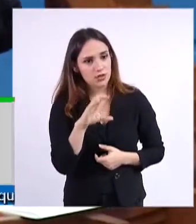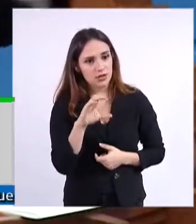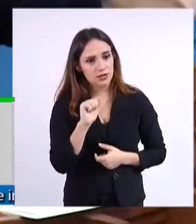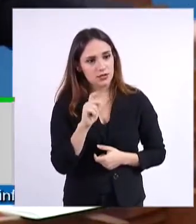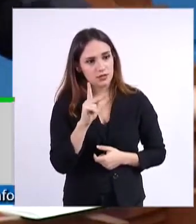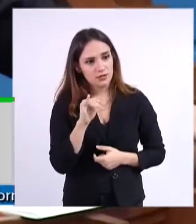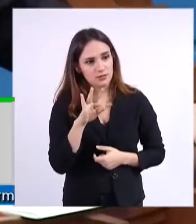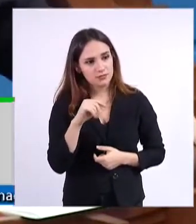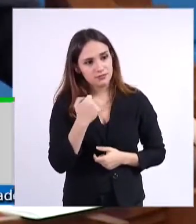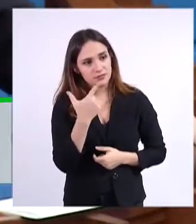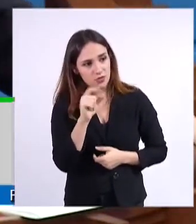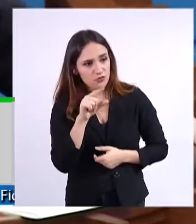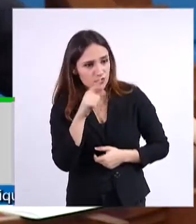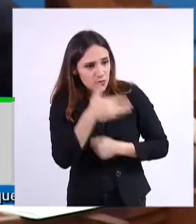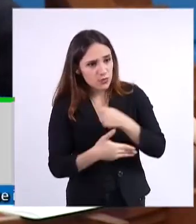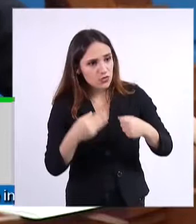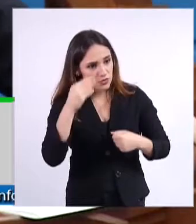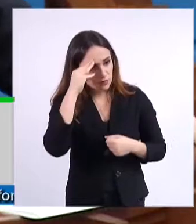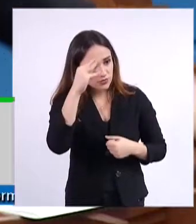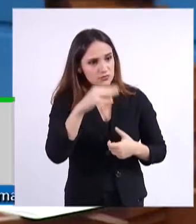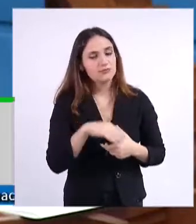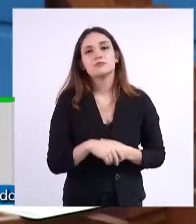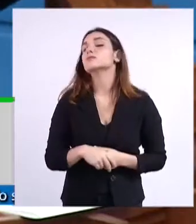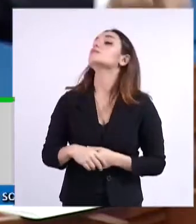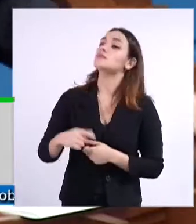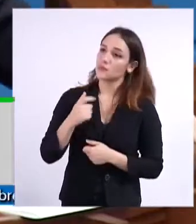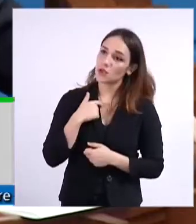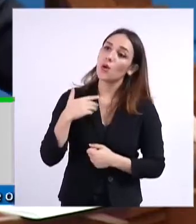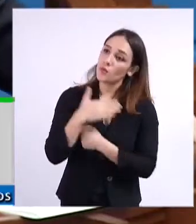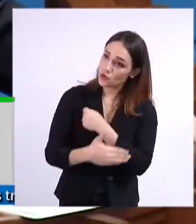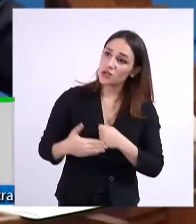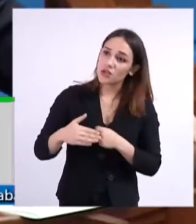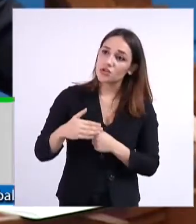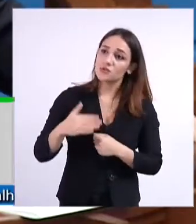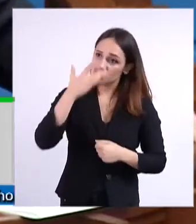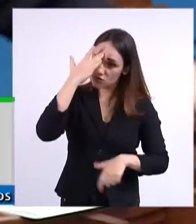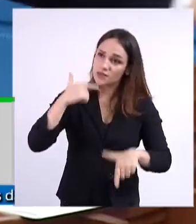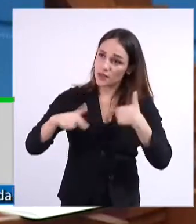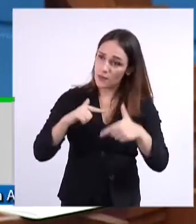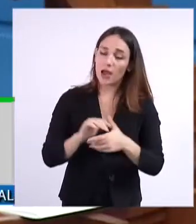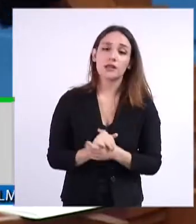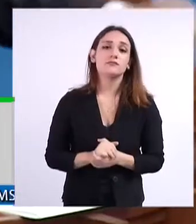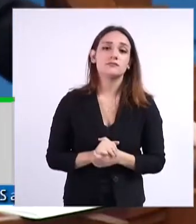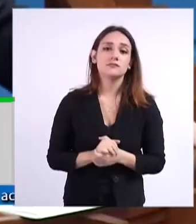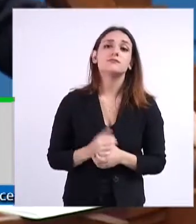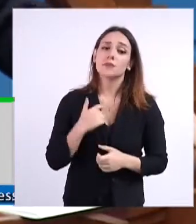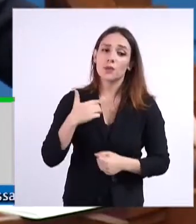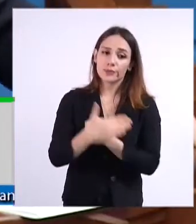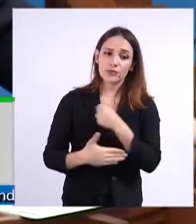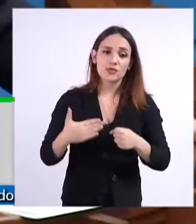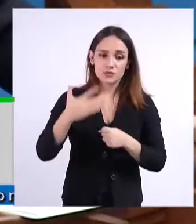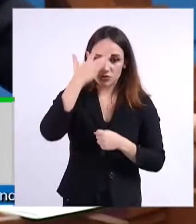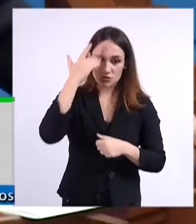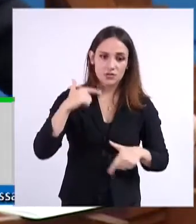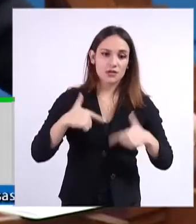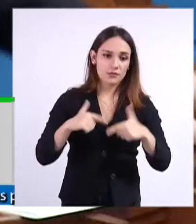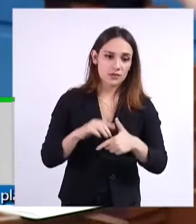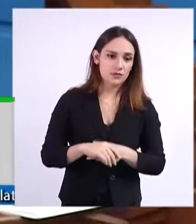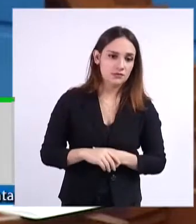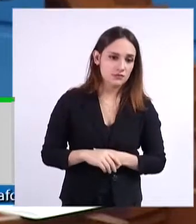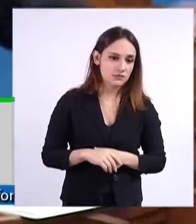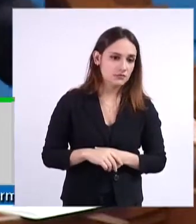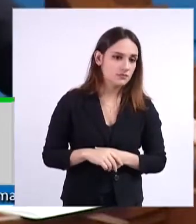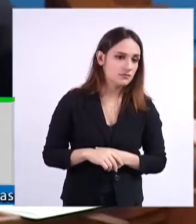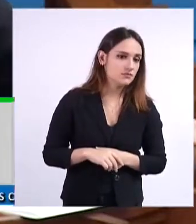Vossa Excelência defende aqui os militares, eu defendo os trabalhadores. Eu defendo os trabalhadores. Se é